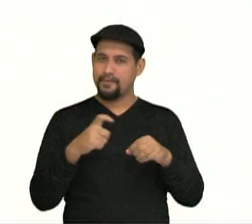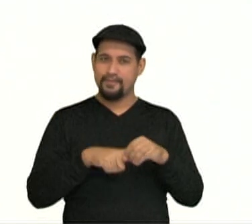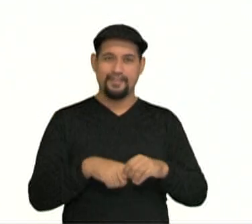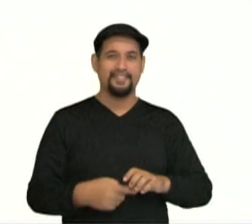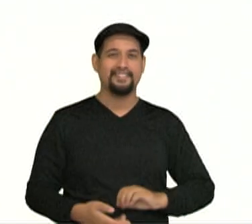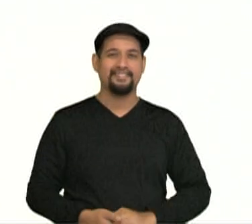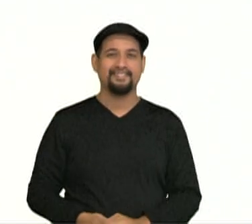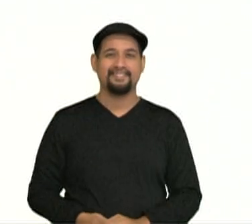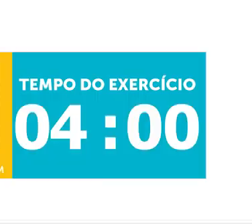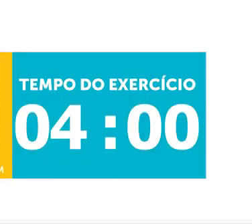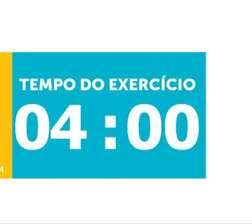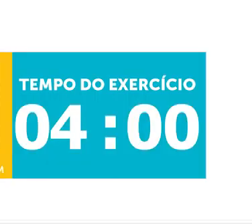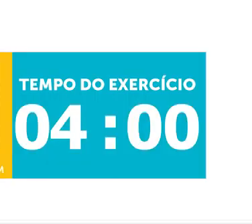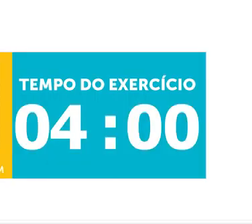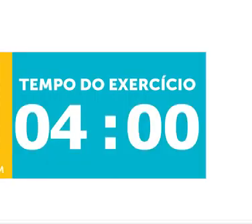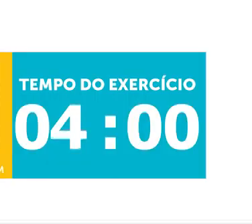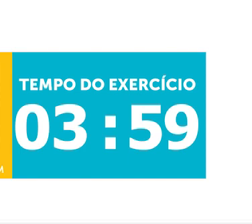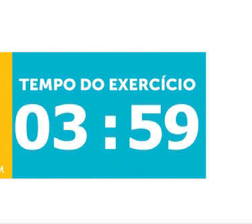você.